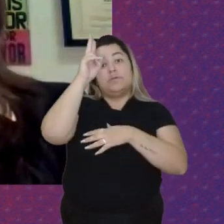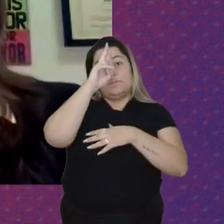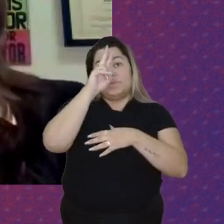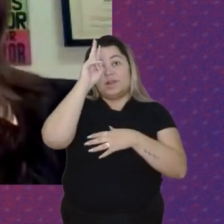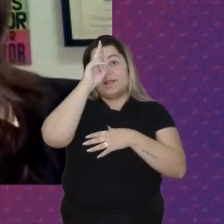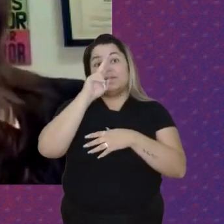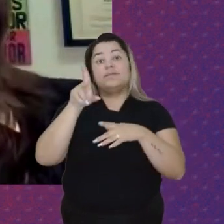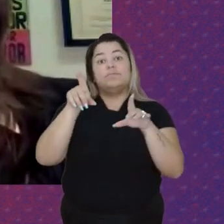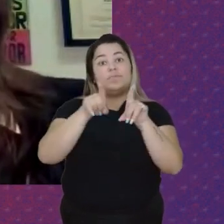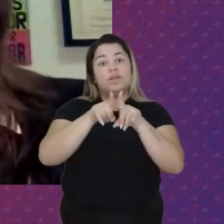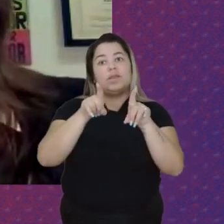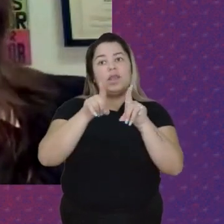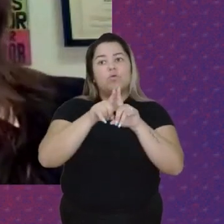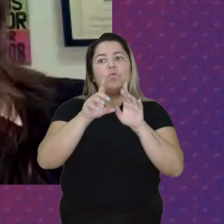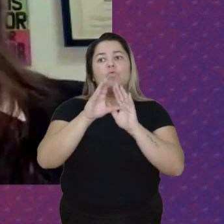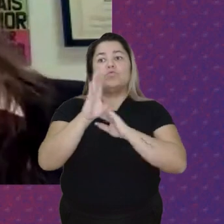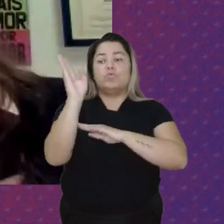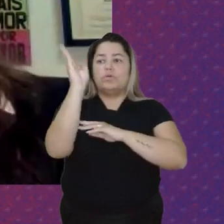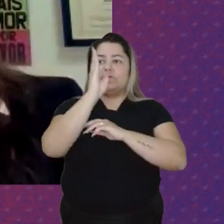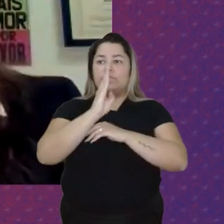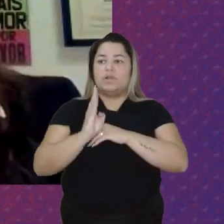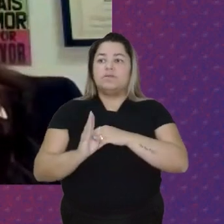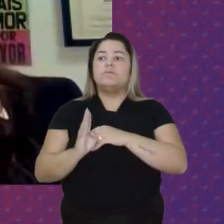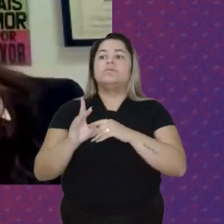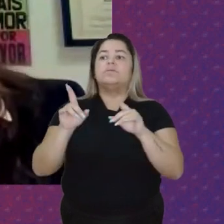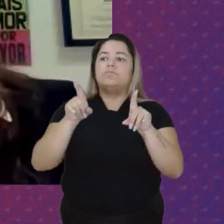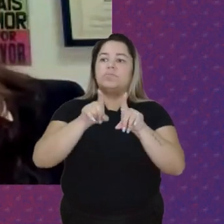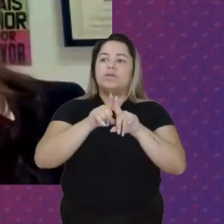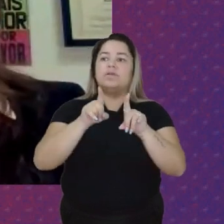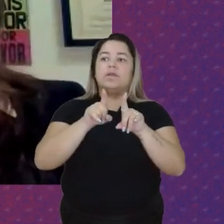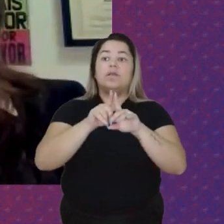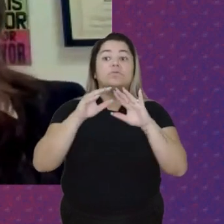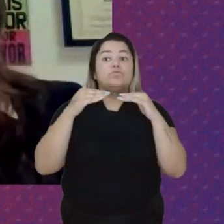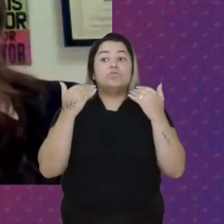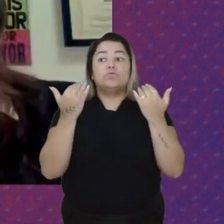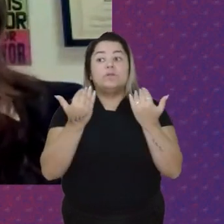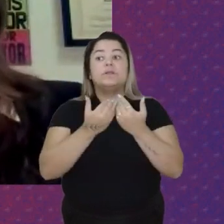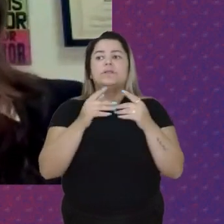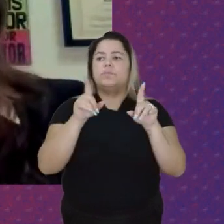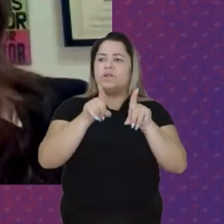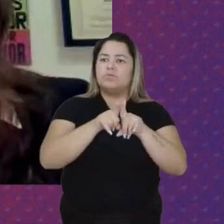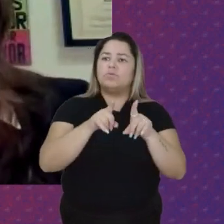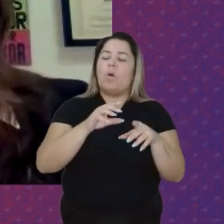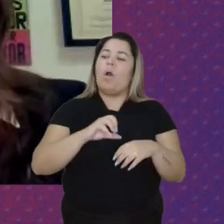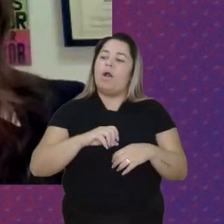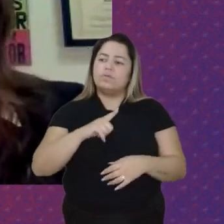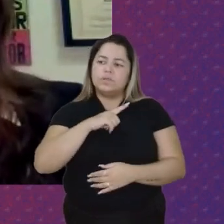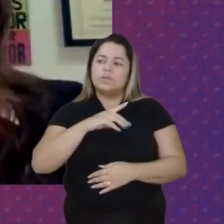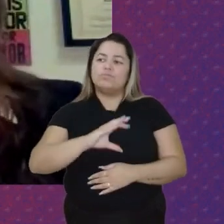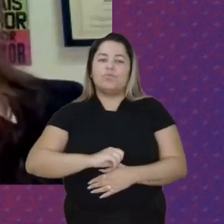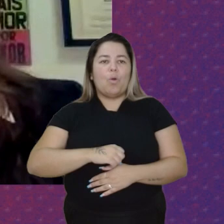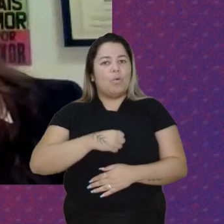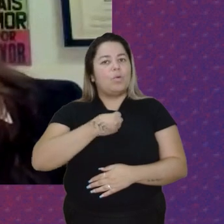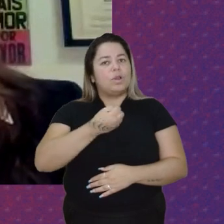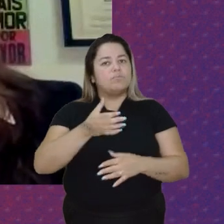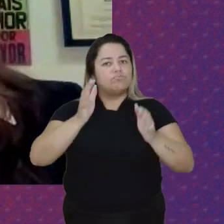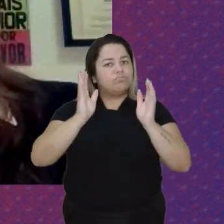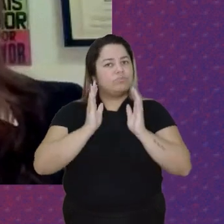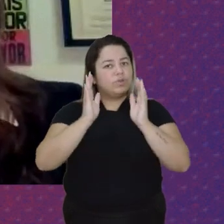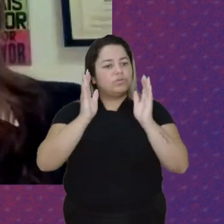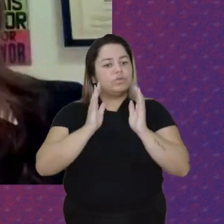também que a Constituição brasileira, essa Constituição cidadã, que a gente tanto se orgulha de dizer, tão rica em